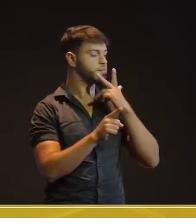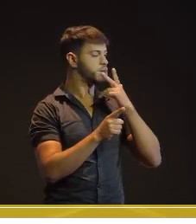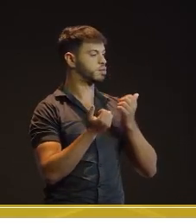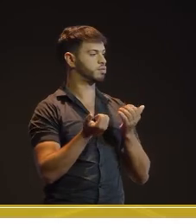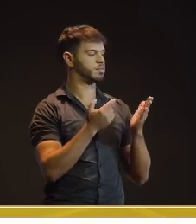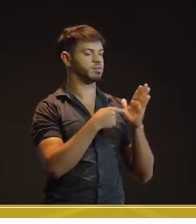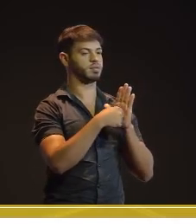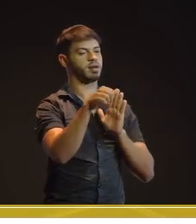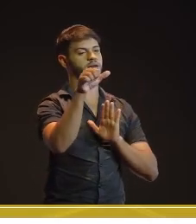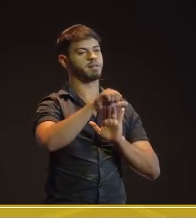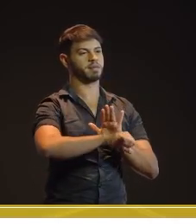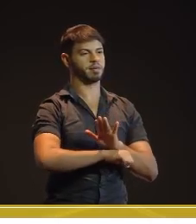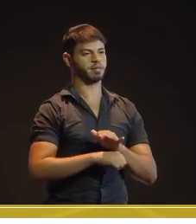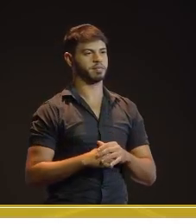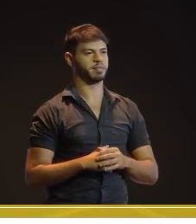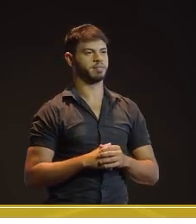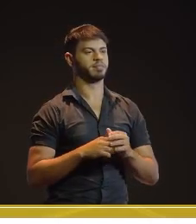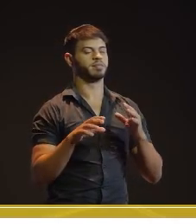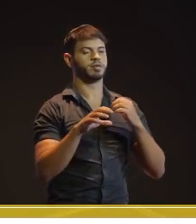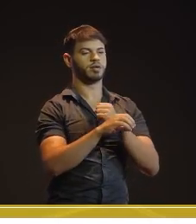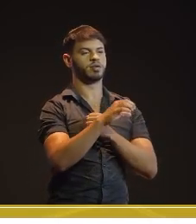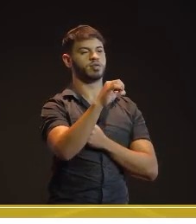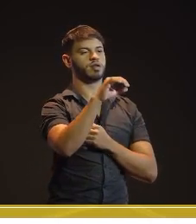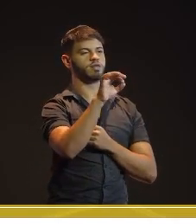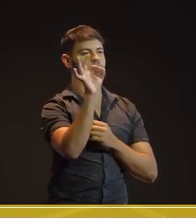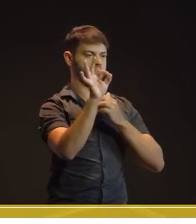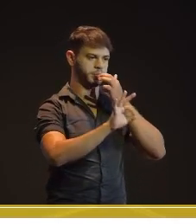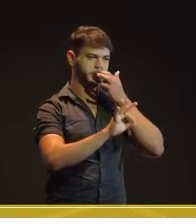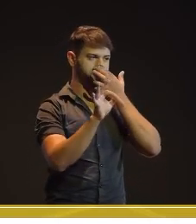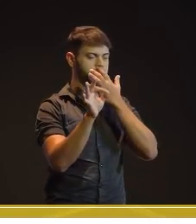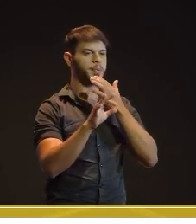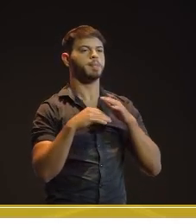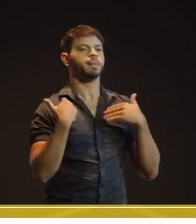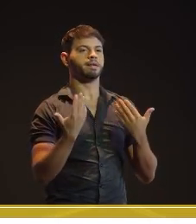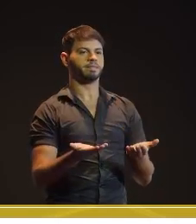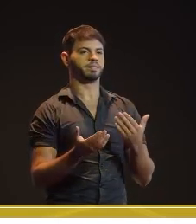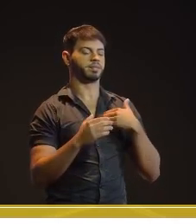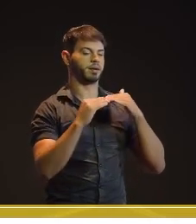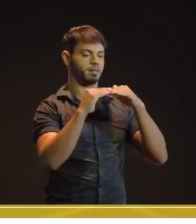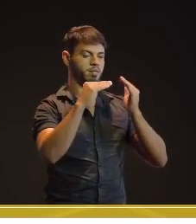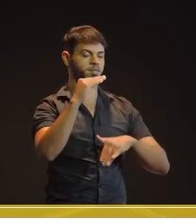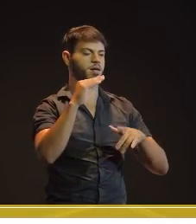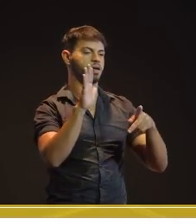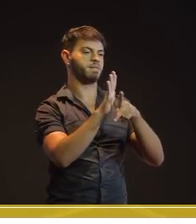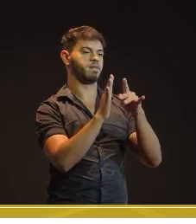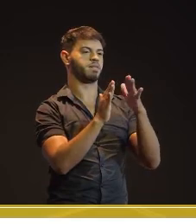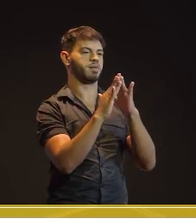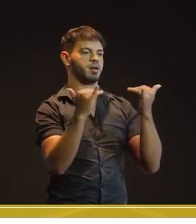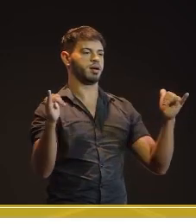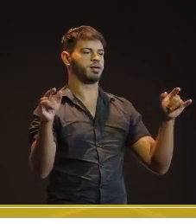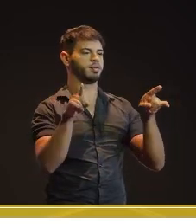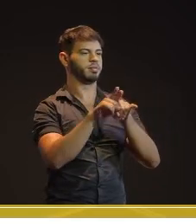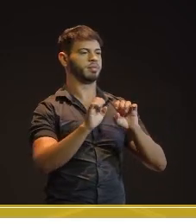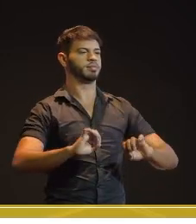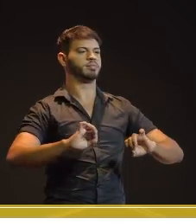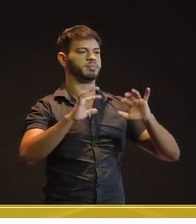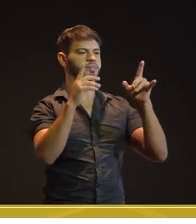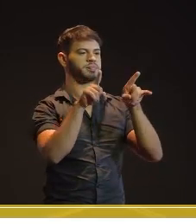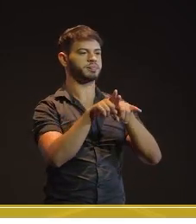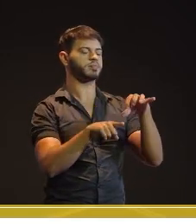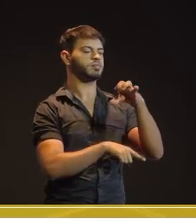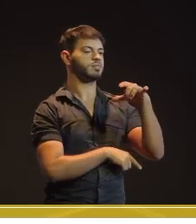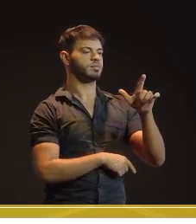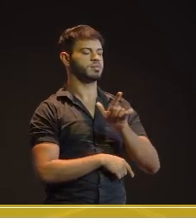essa, com 90% de probabilidade. Então eu entrego muito menos energia, e os eventos de P99